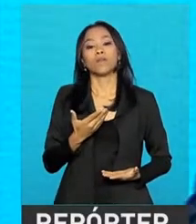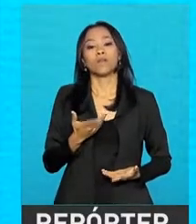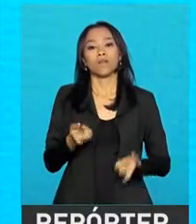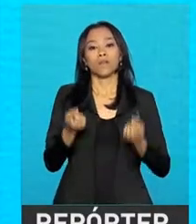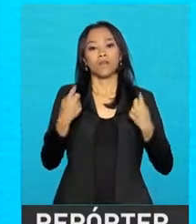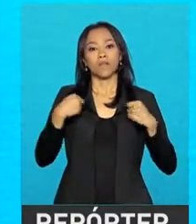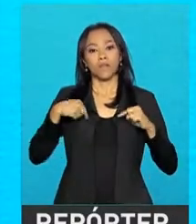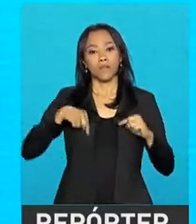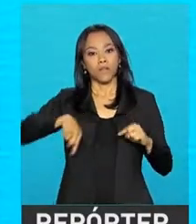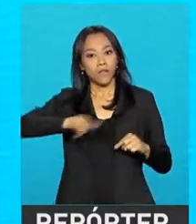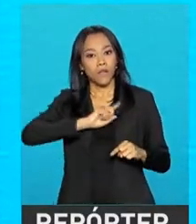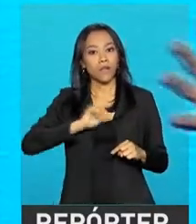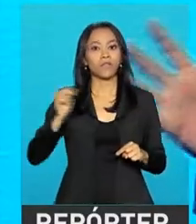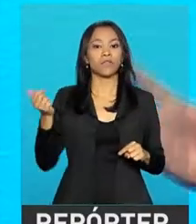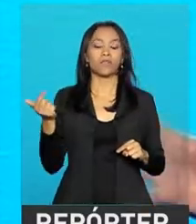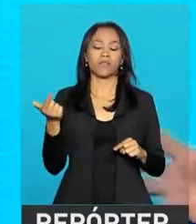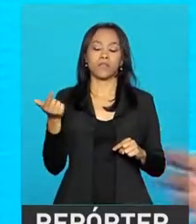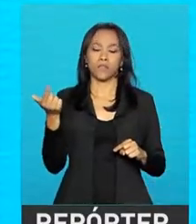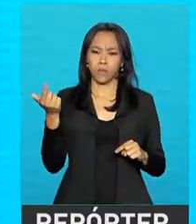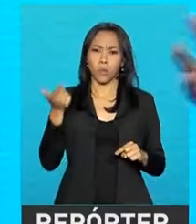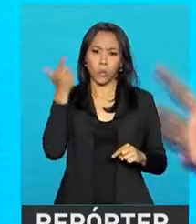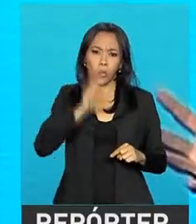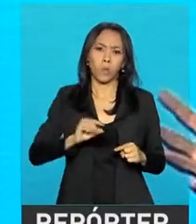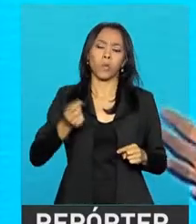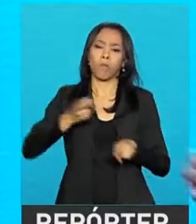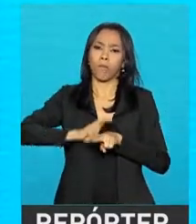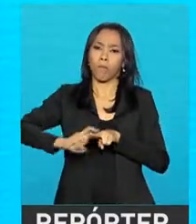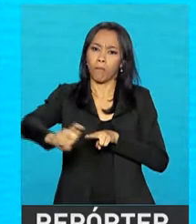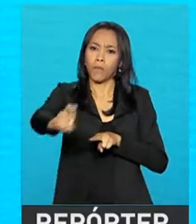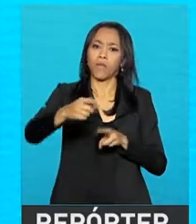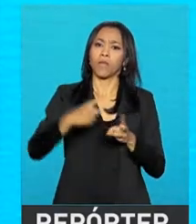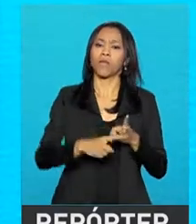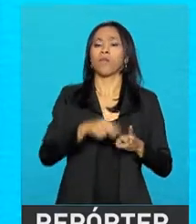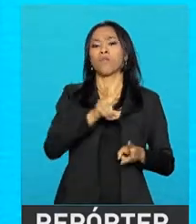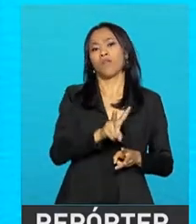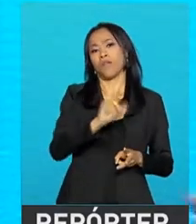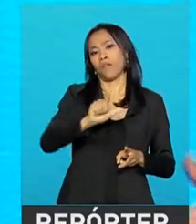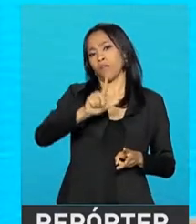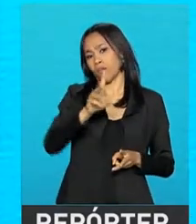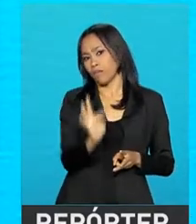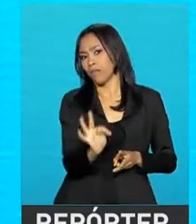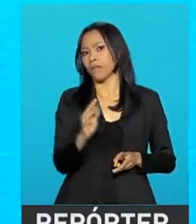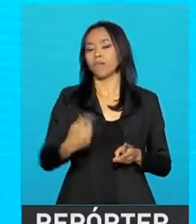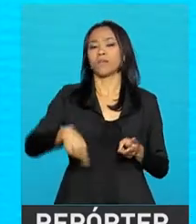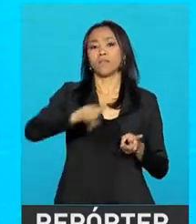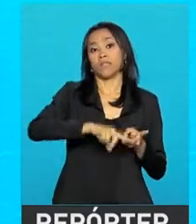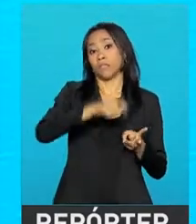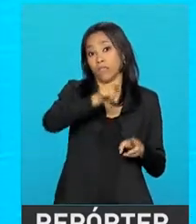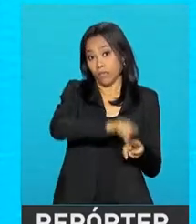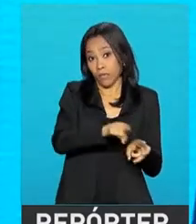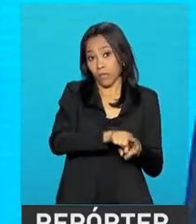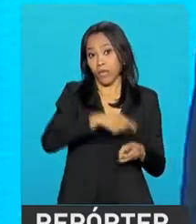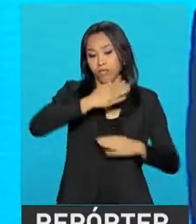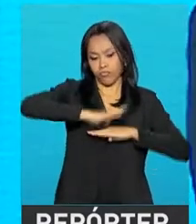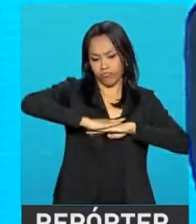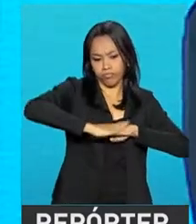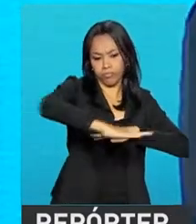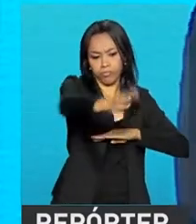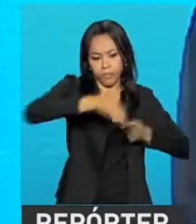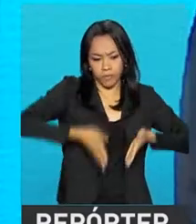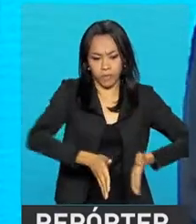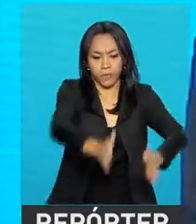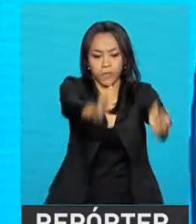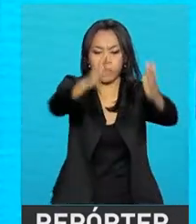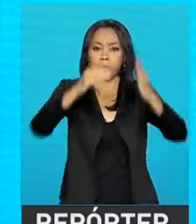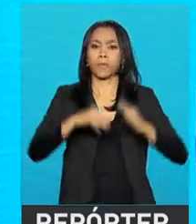grandes operações de metrôs de vlts mas também de operações de pavimentações asfálticas em pequenas cidades